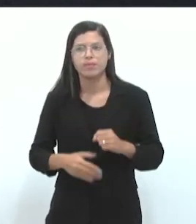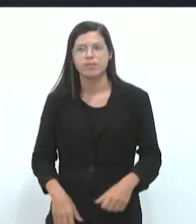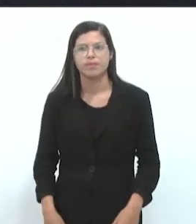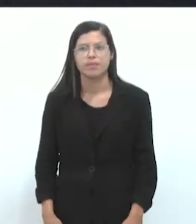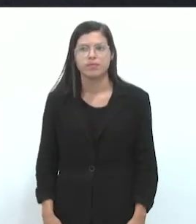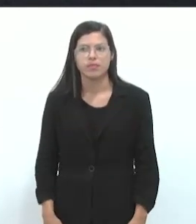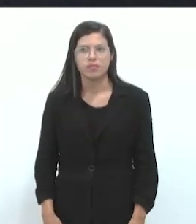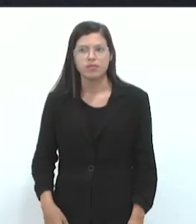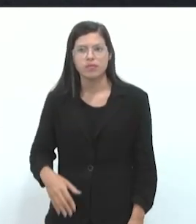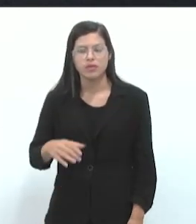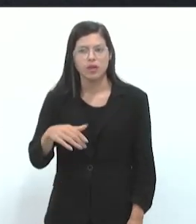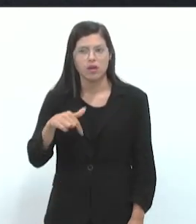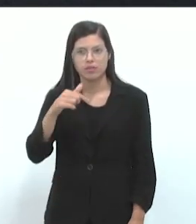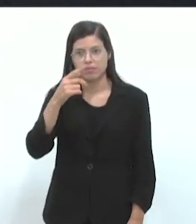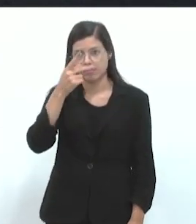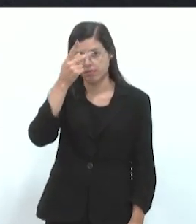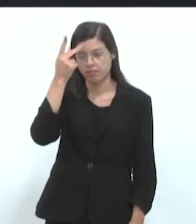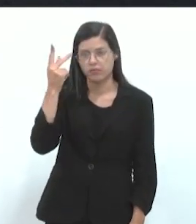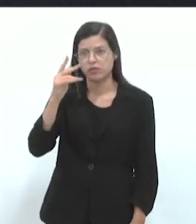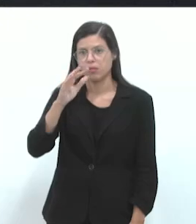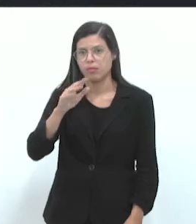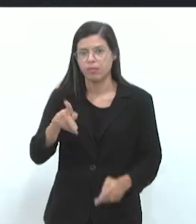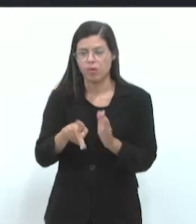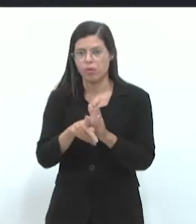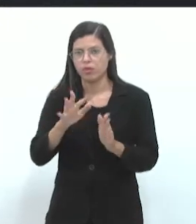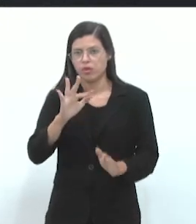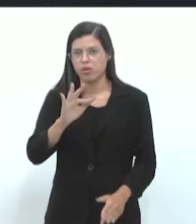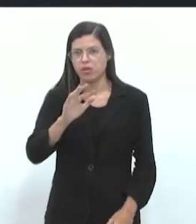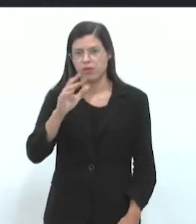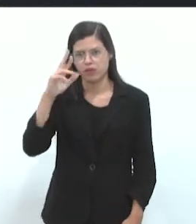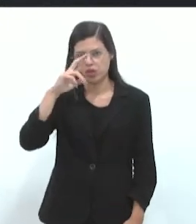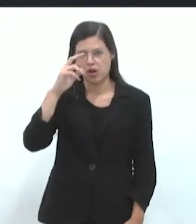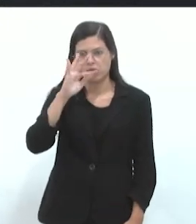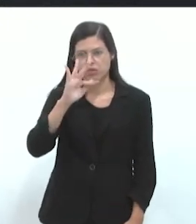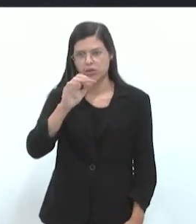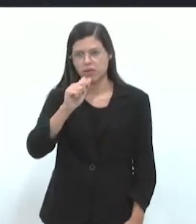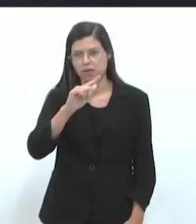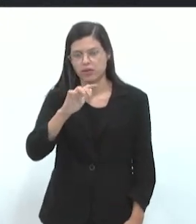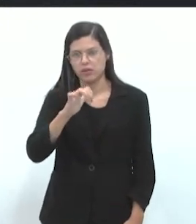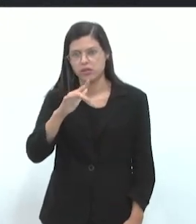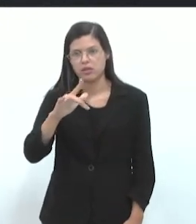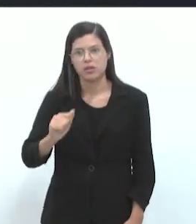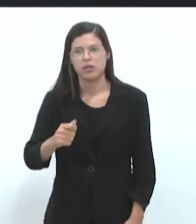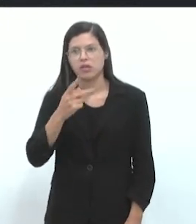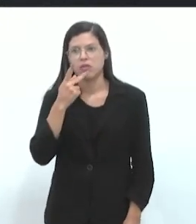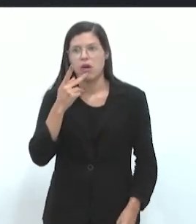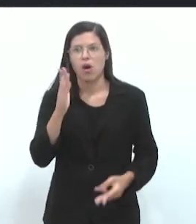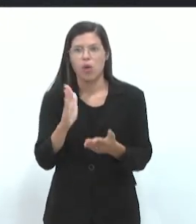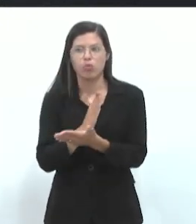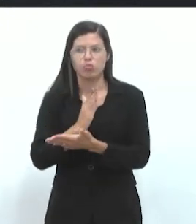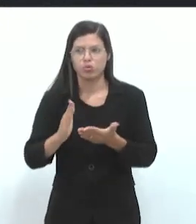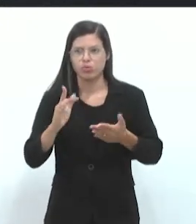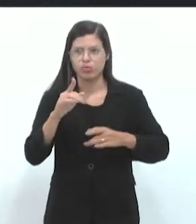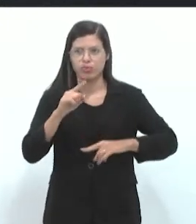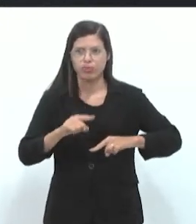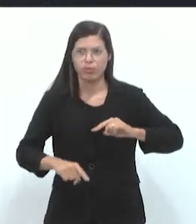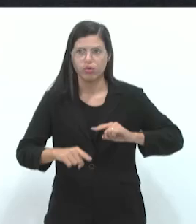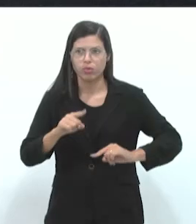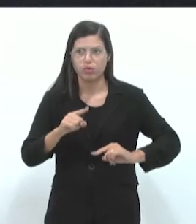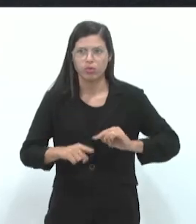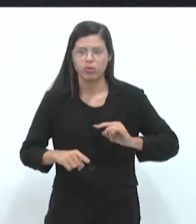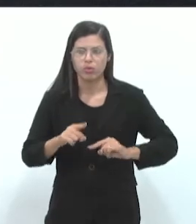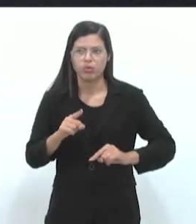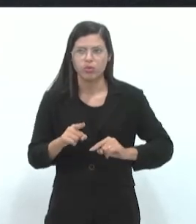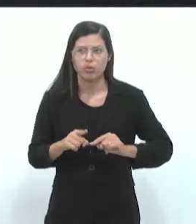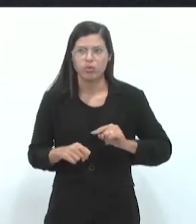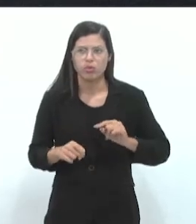da Fazenda, levantou uma questão que há alguns produtos camuflados, produtos de luxo,